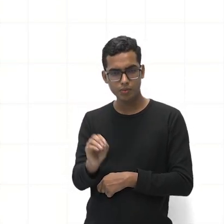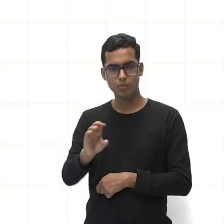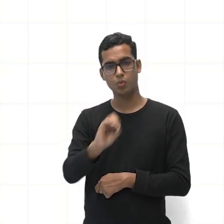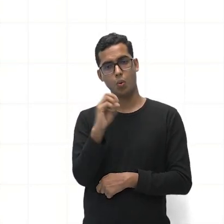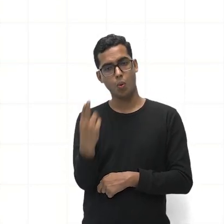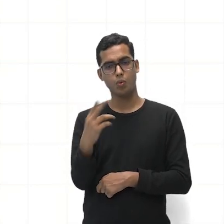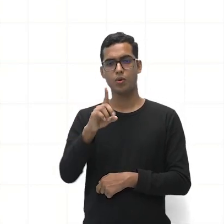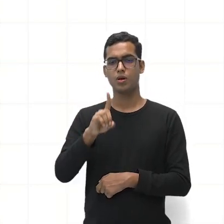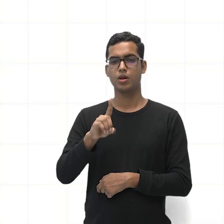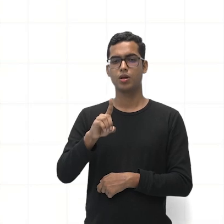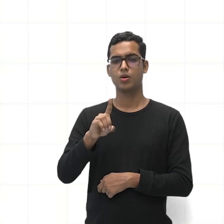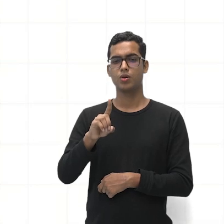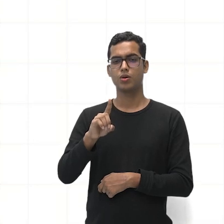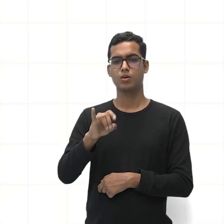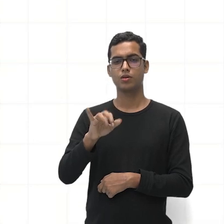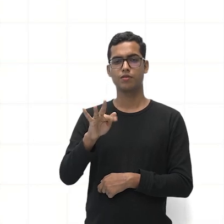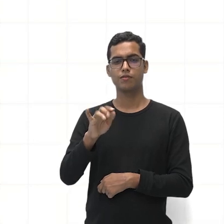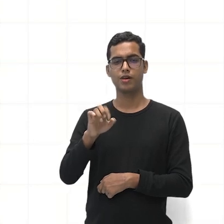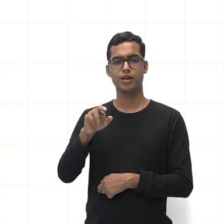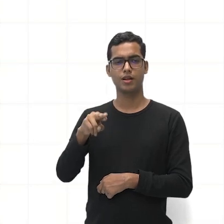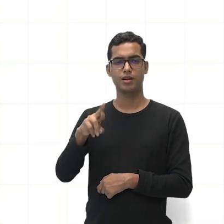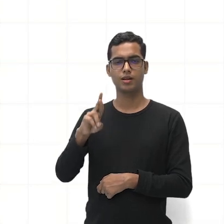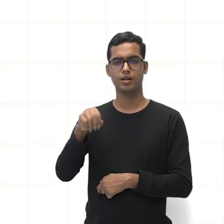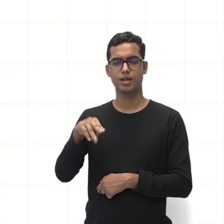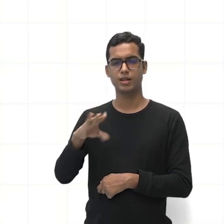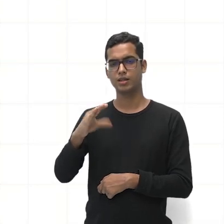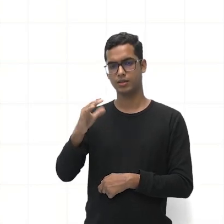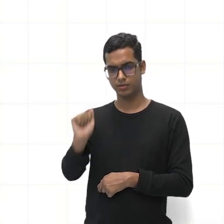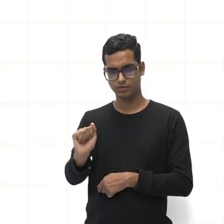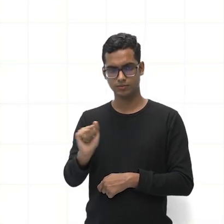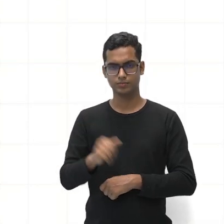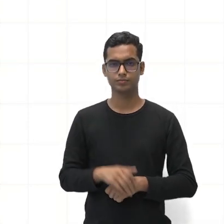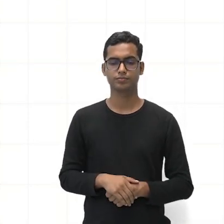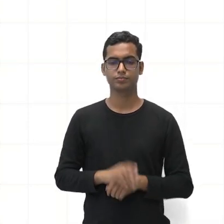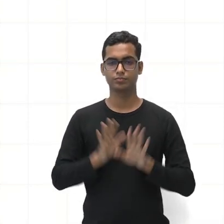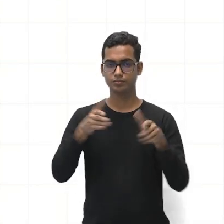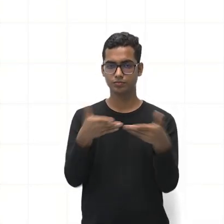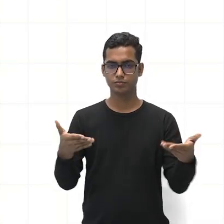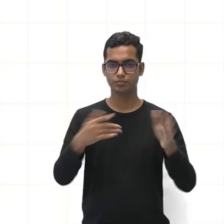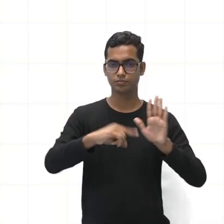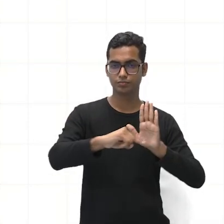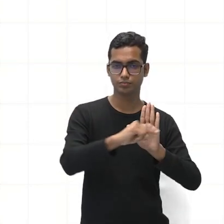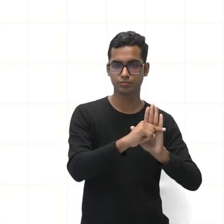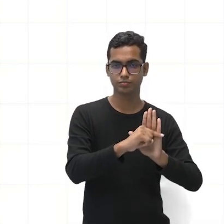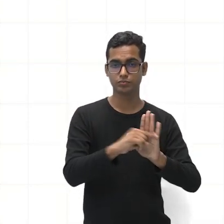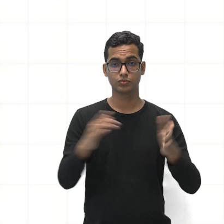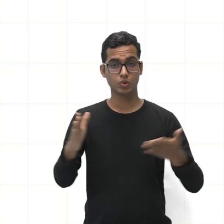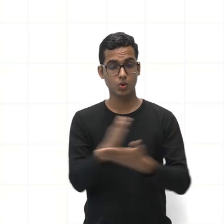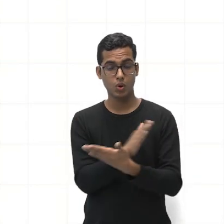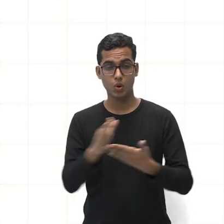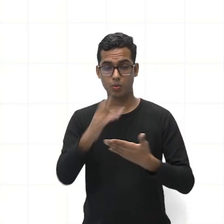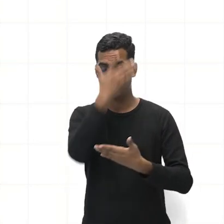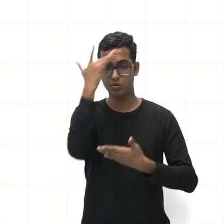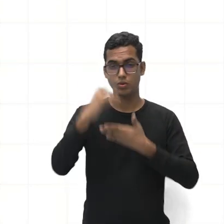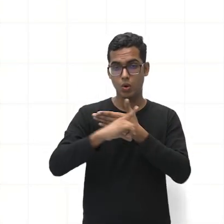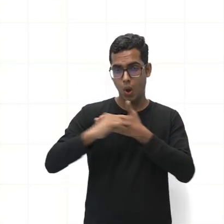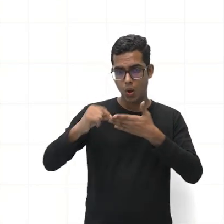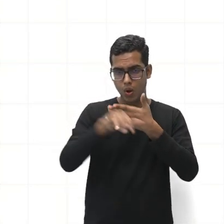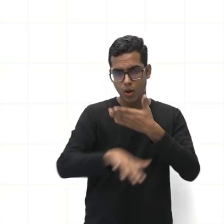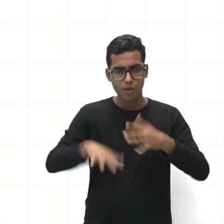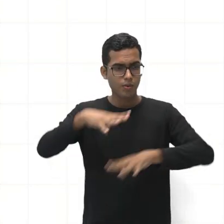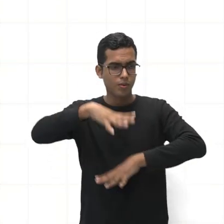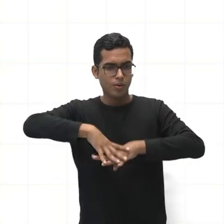operação, que no caso aqui que estamos falando em questão é a subtração. Alguns autores chamam o diminuendo, né, de